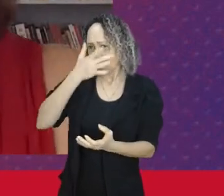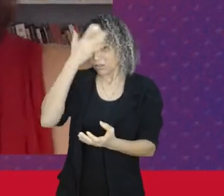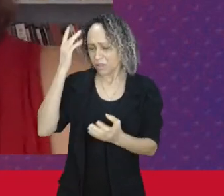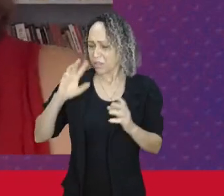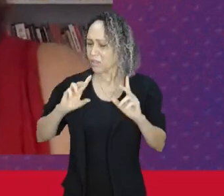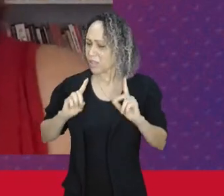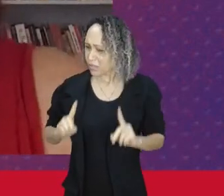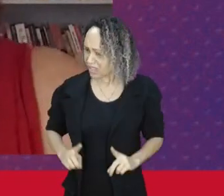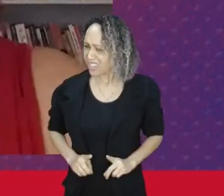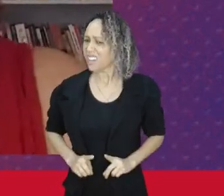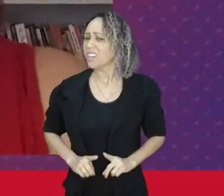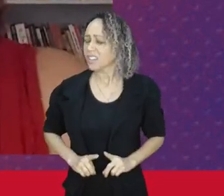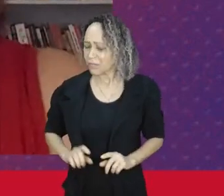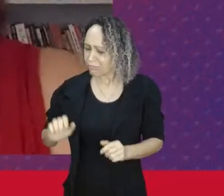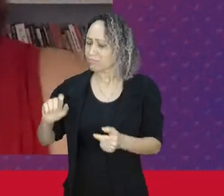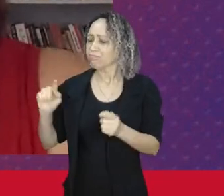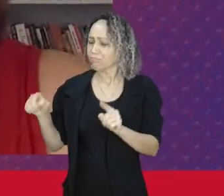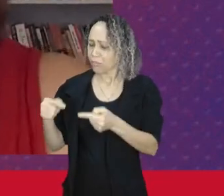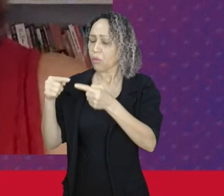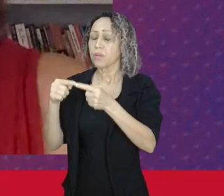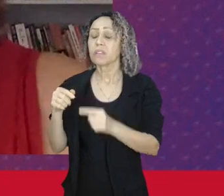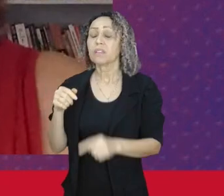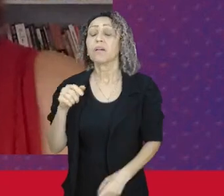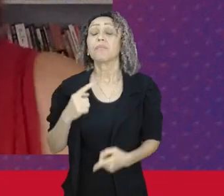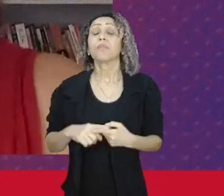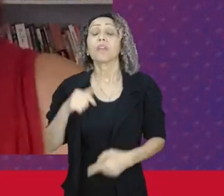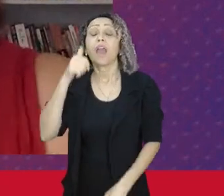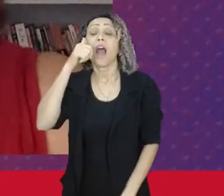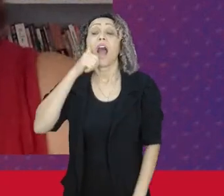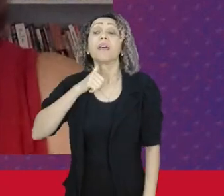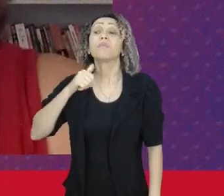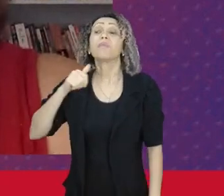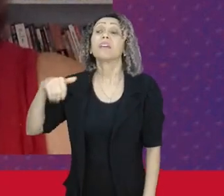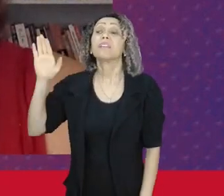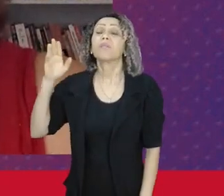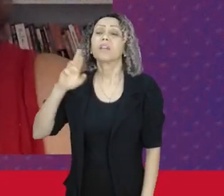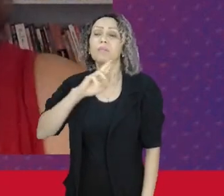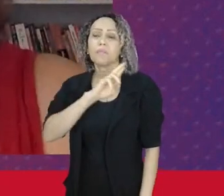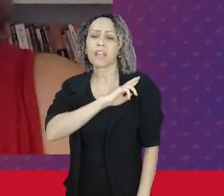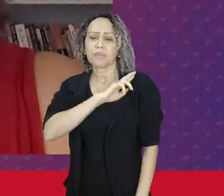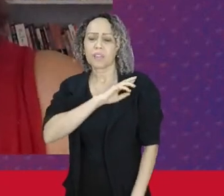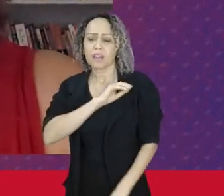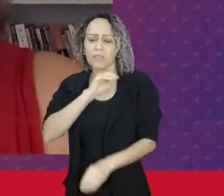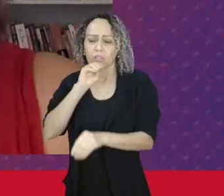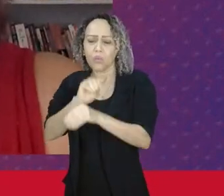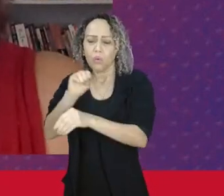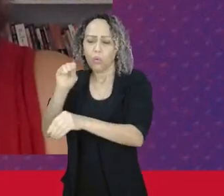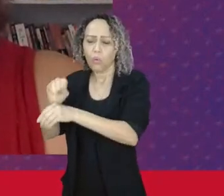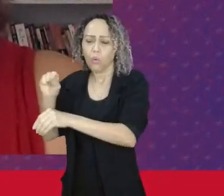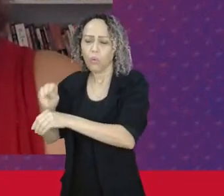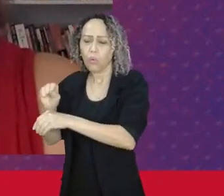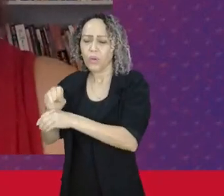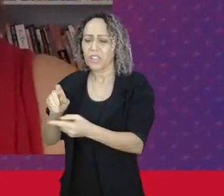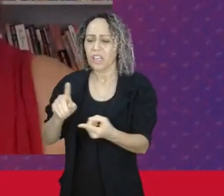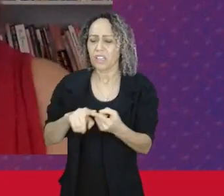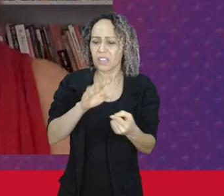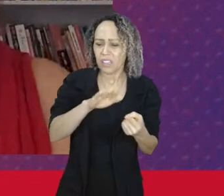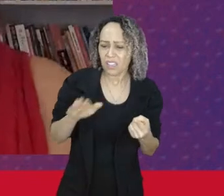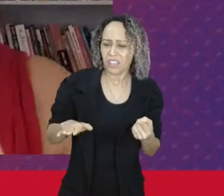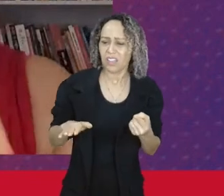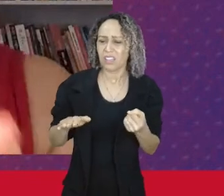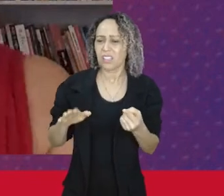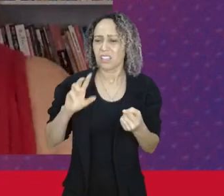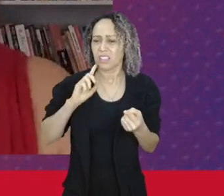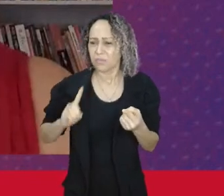as mulheres, elas são justamente responsáveis pelo cuidado, normalmente, desses familiares.